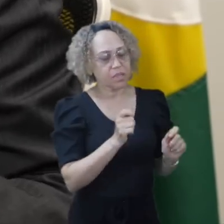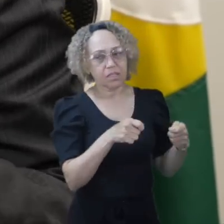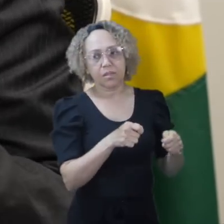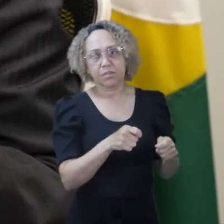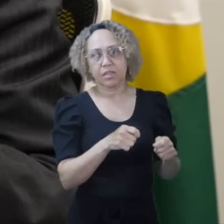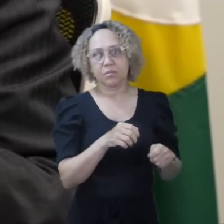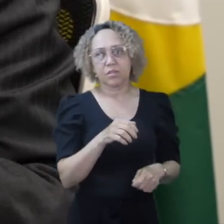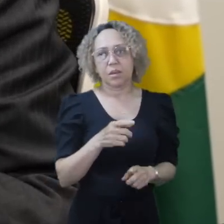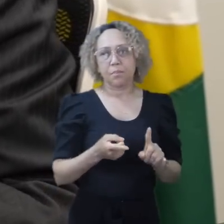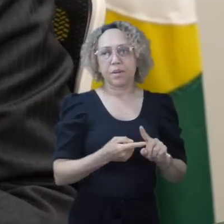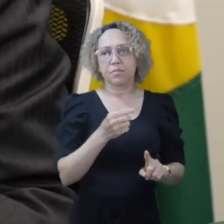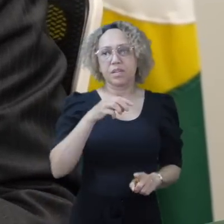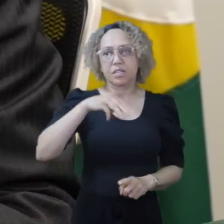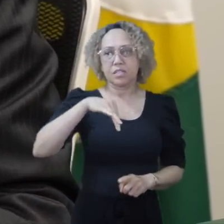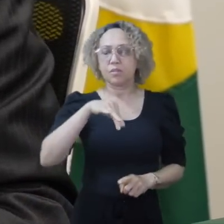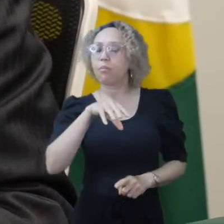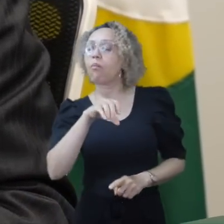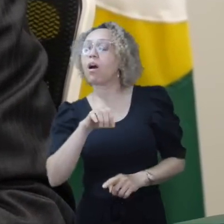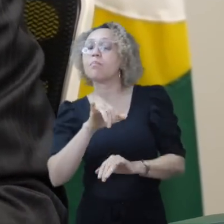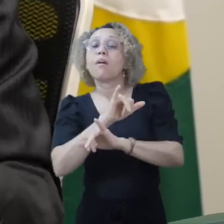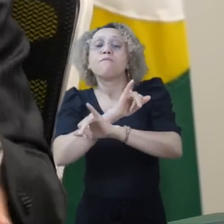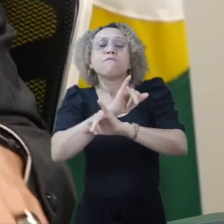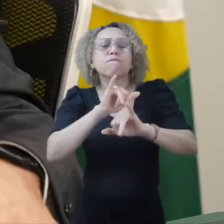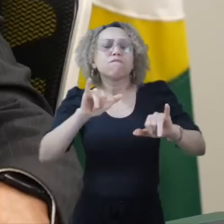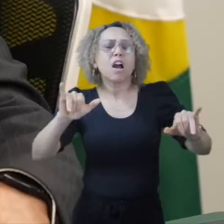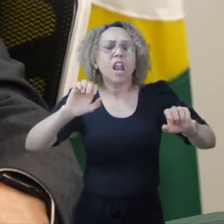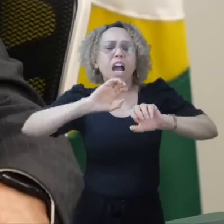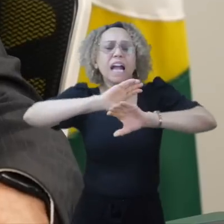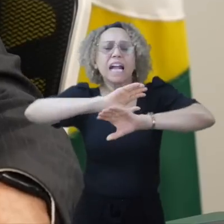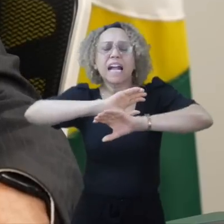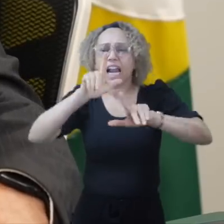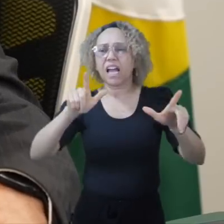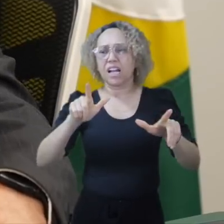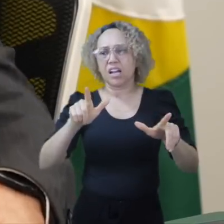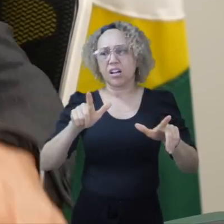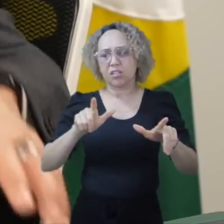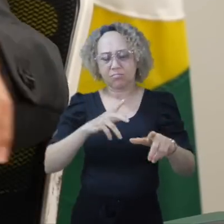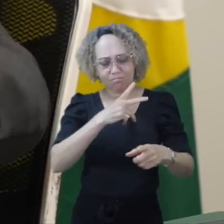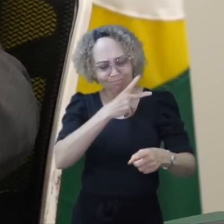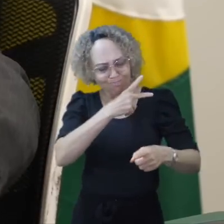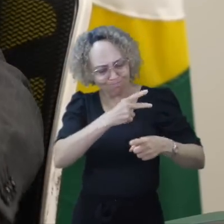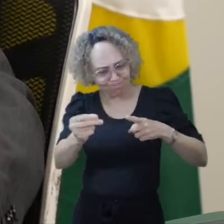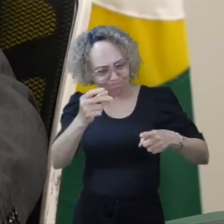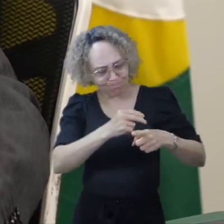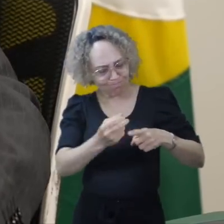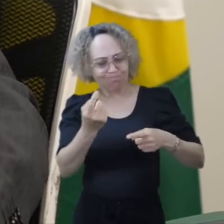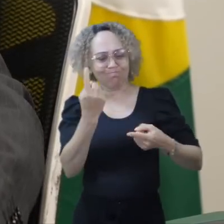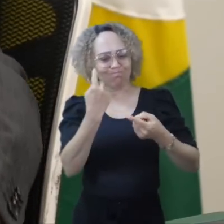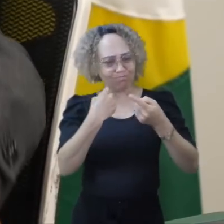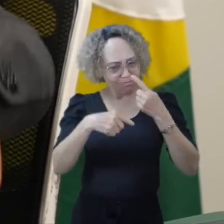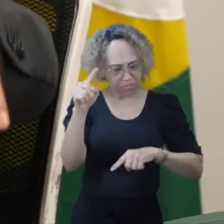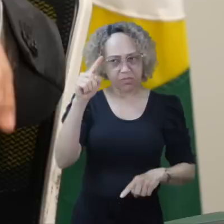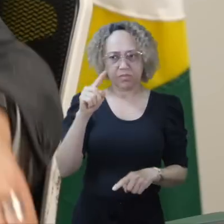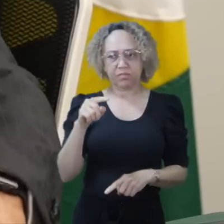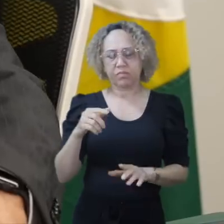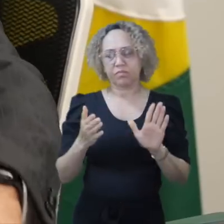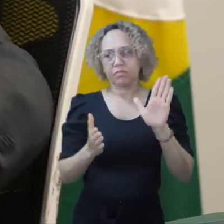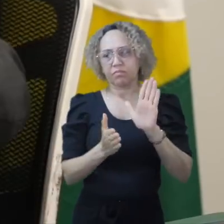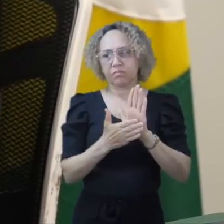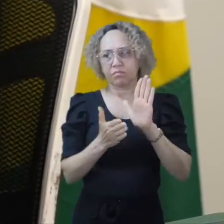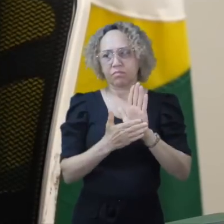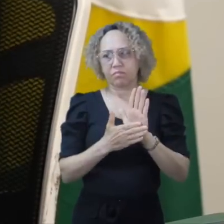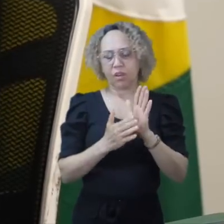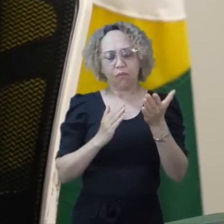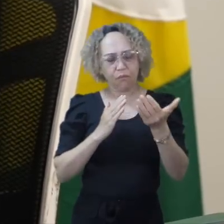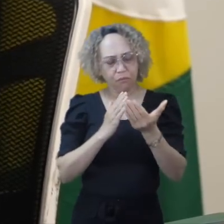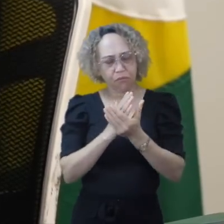maio, para a gente dizer em alto e bom som, avançar nas conquistas, consolidar as nossas propostas, votá-las, mas,